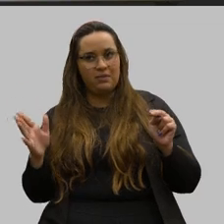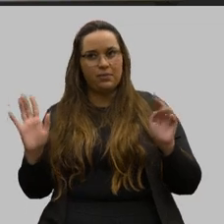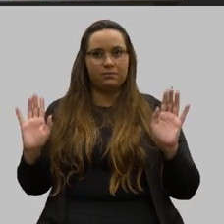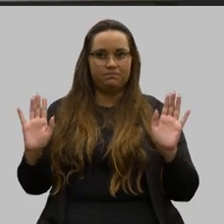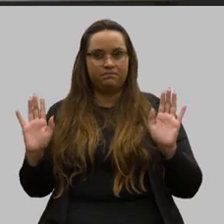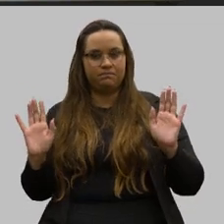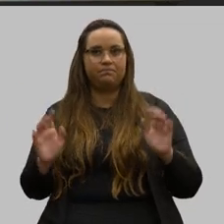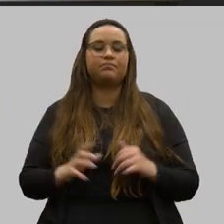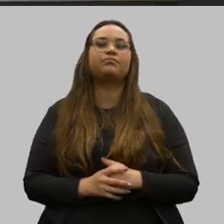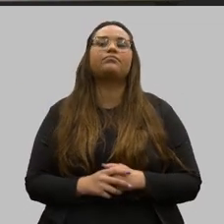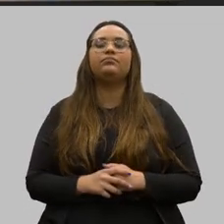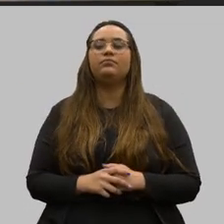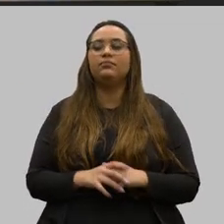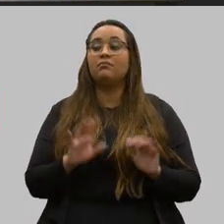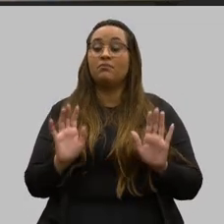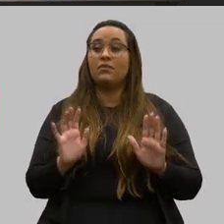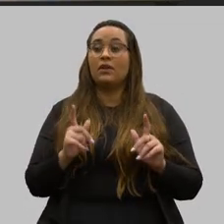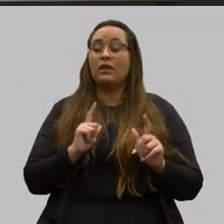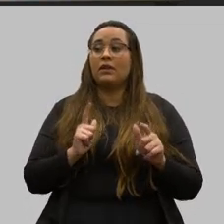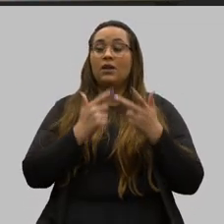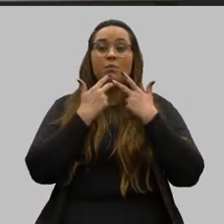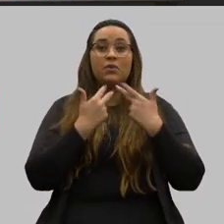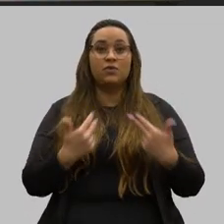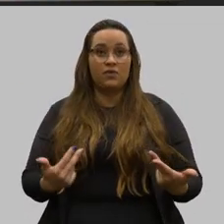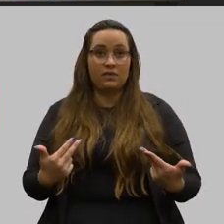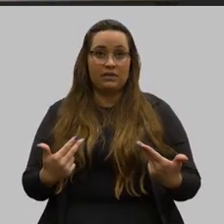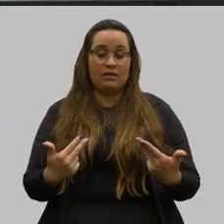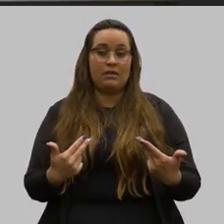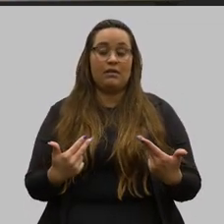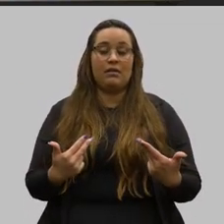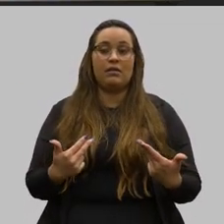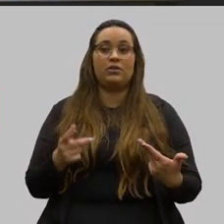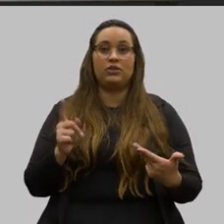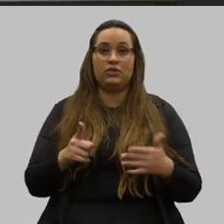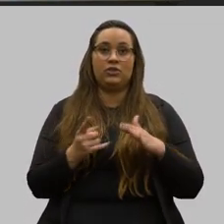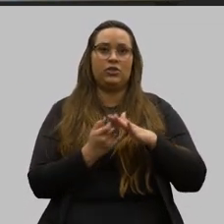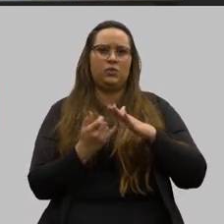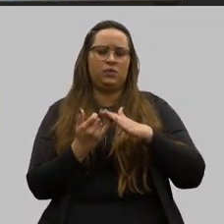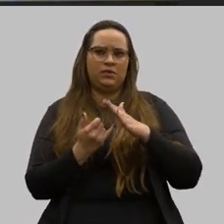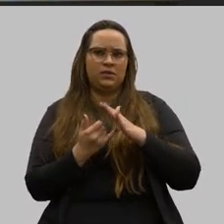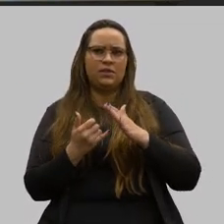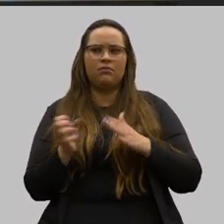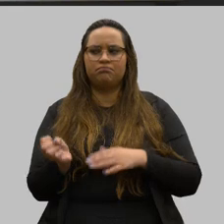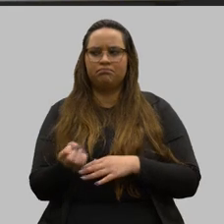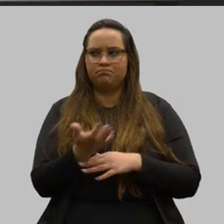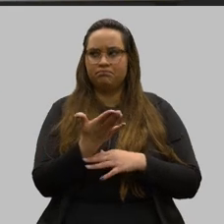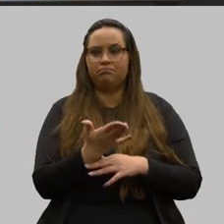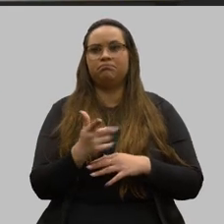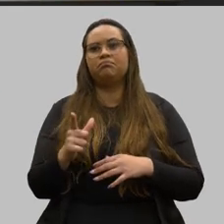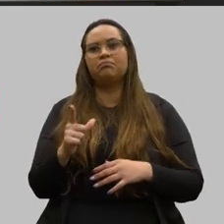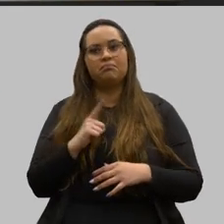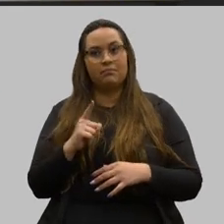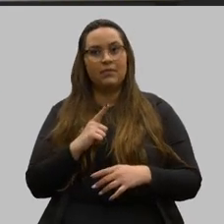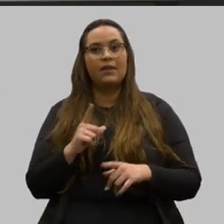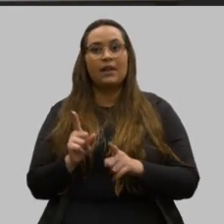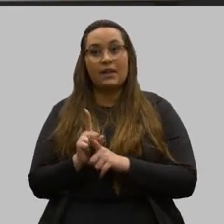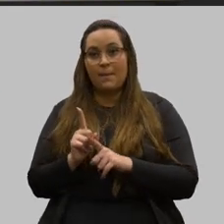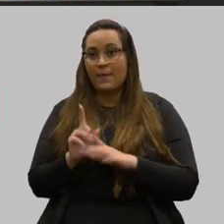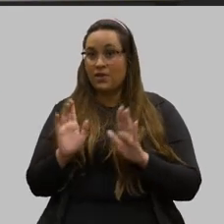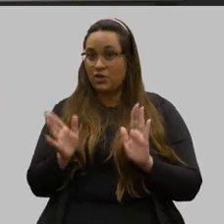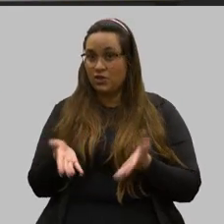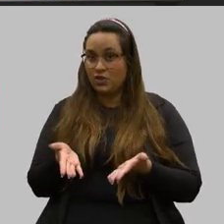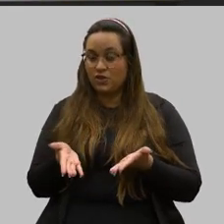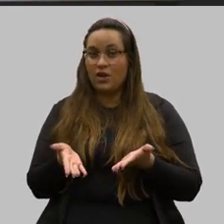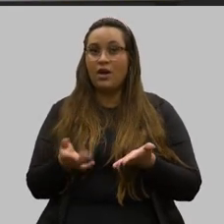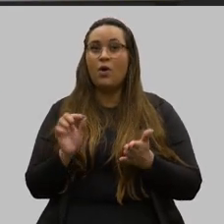eh já era uma demanda antiga da instituição conseguimos essa situação porque já atuamos o